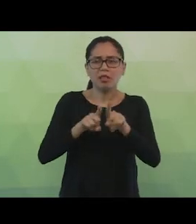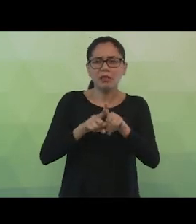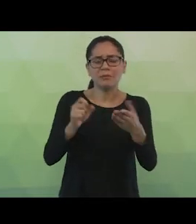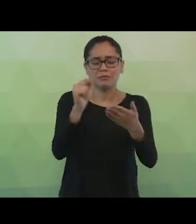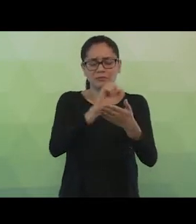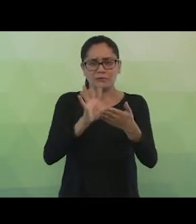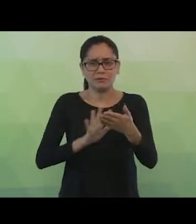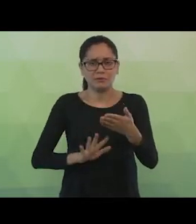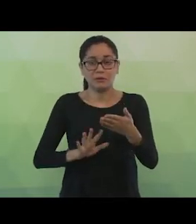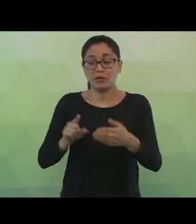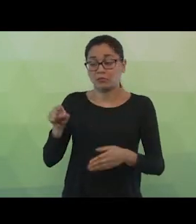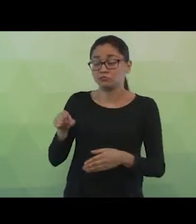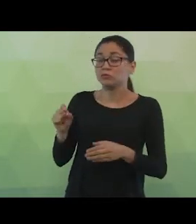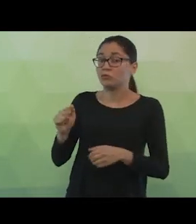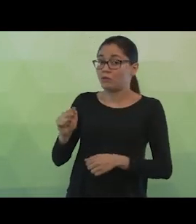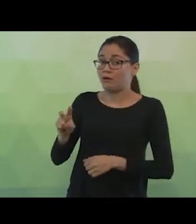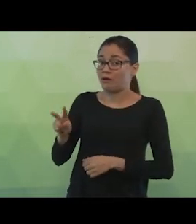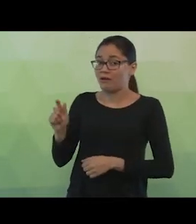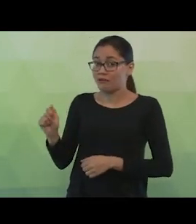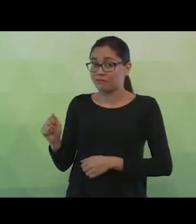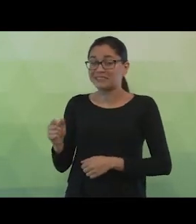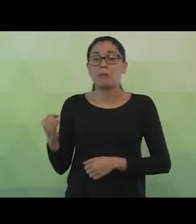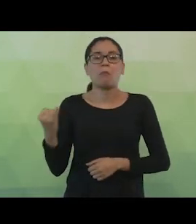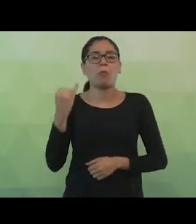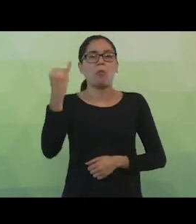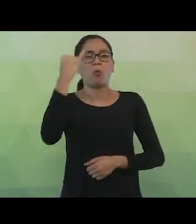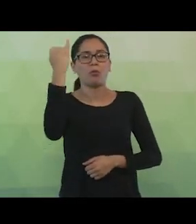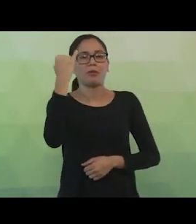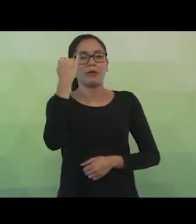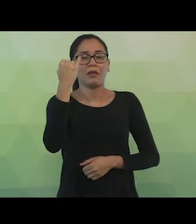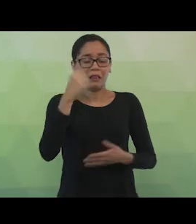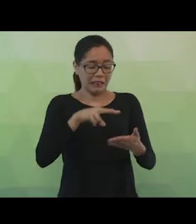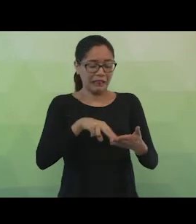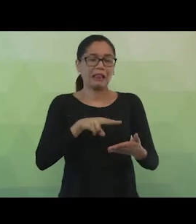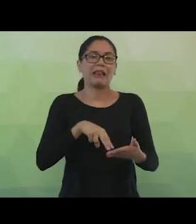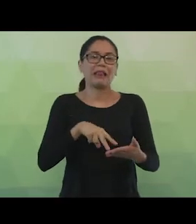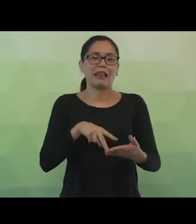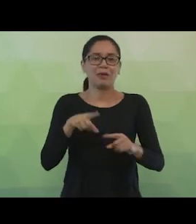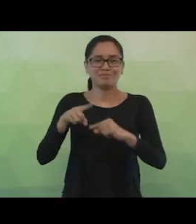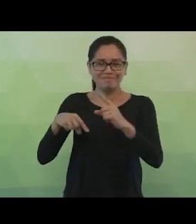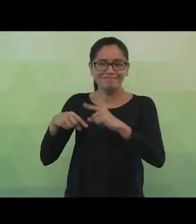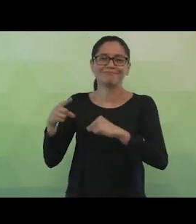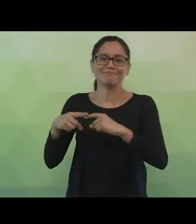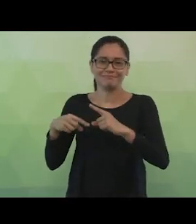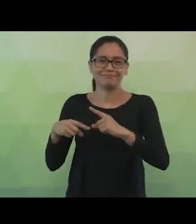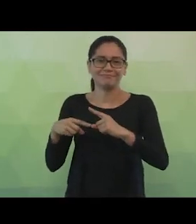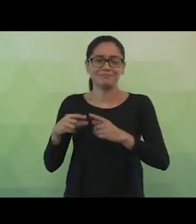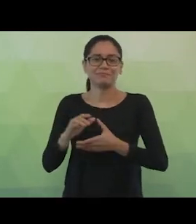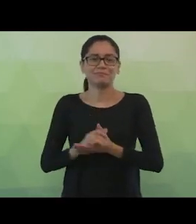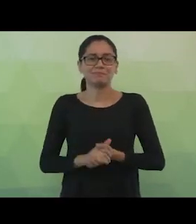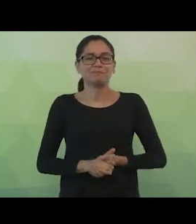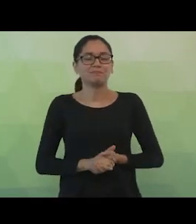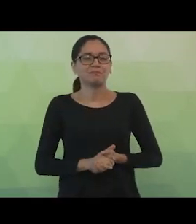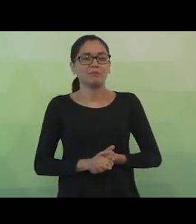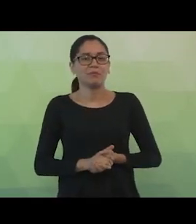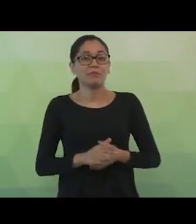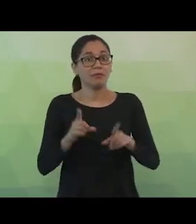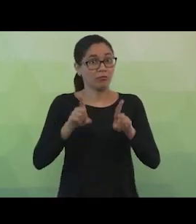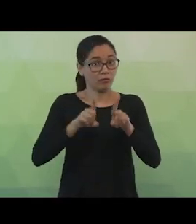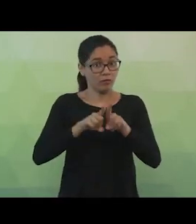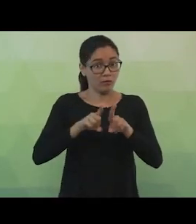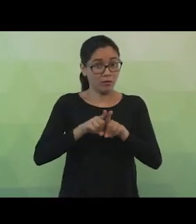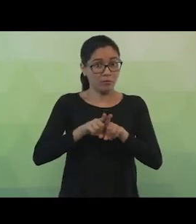da sala virtual. Mas também é muito importante que vocês leiam todo o caderno didático, bem como realizem